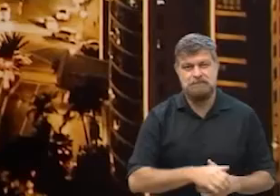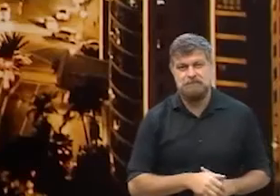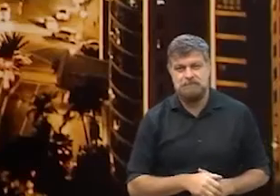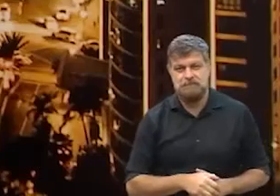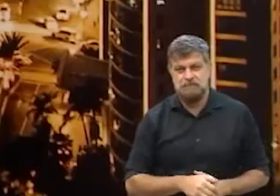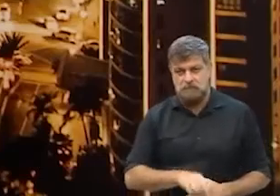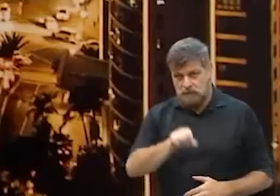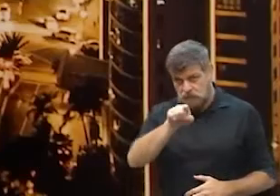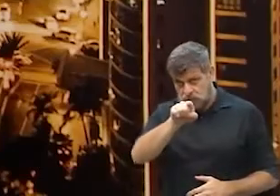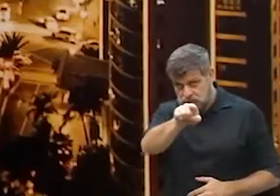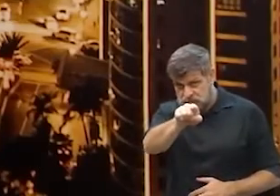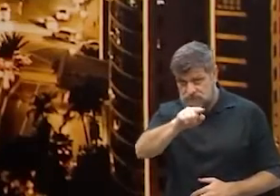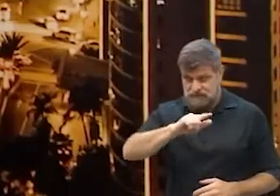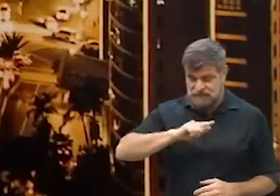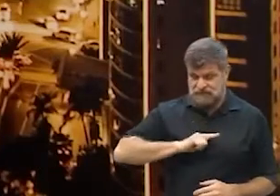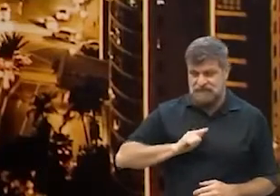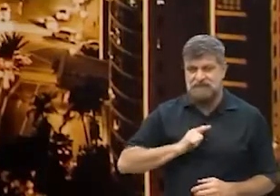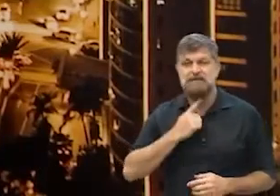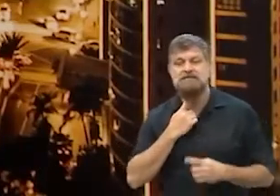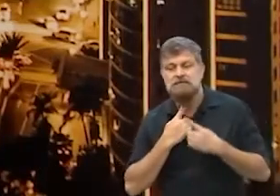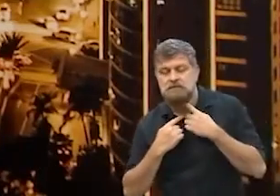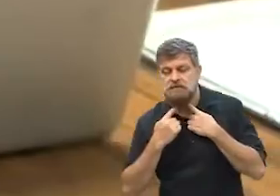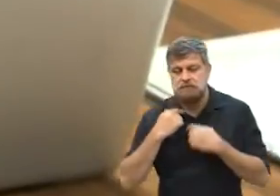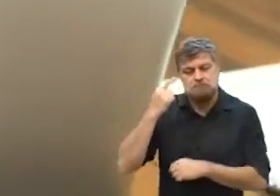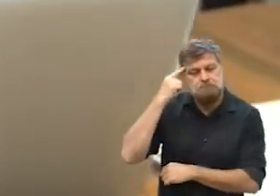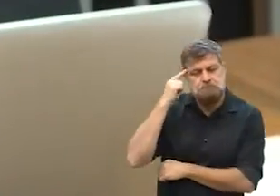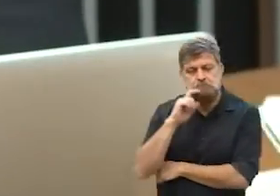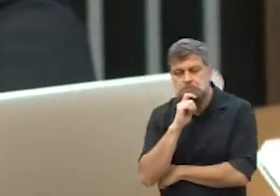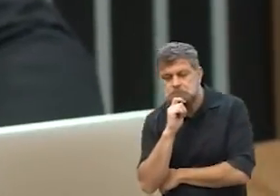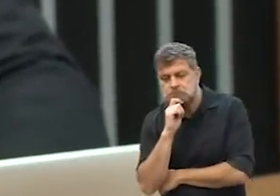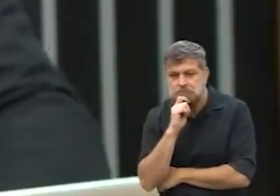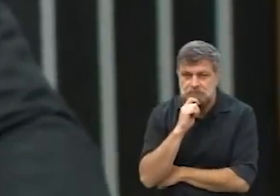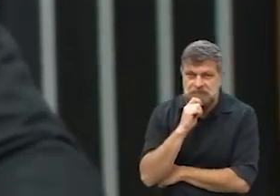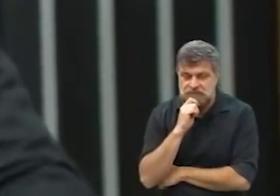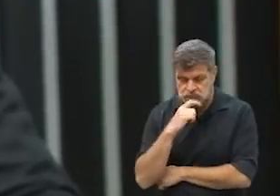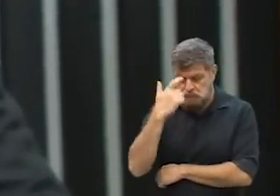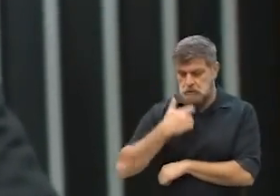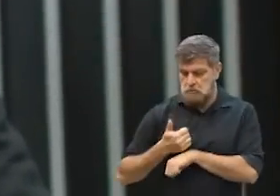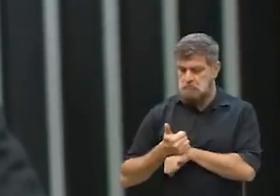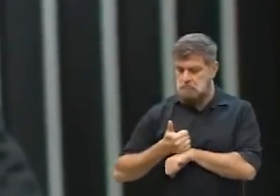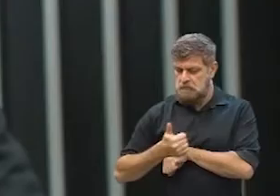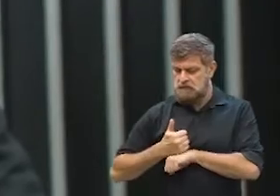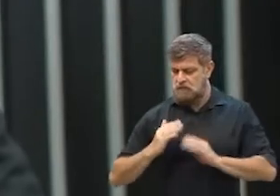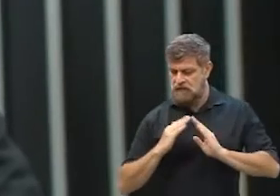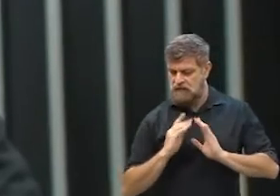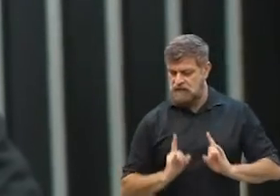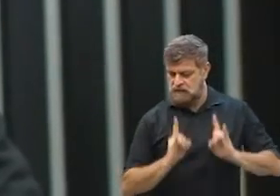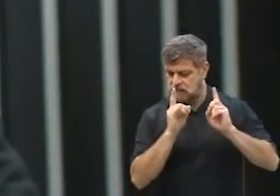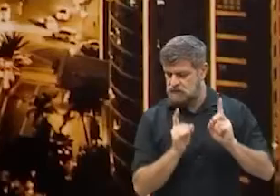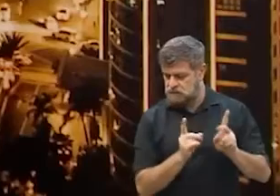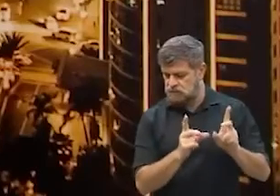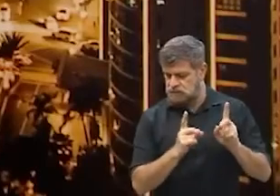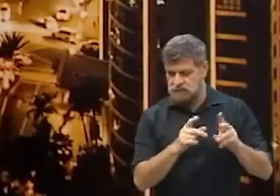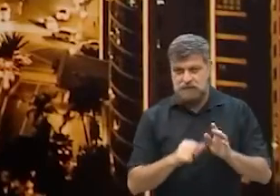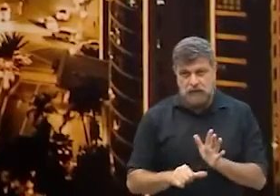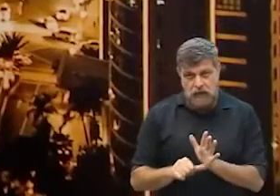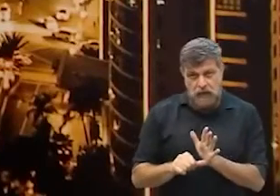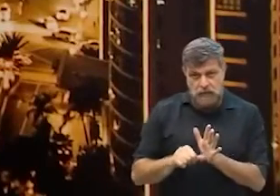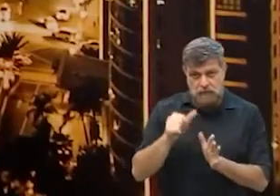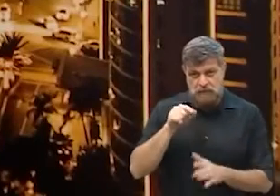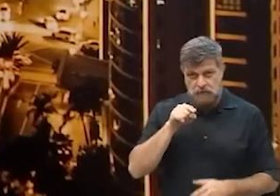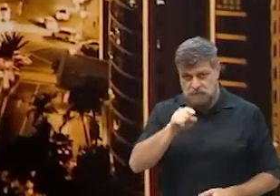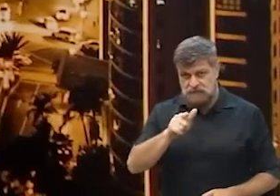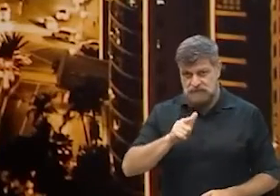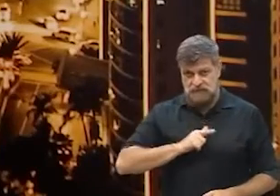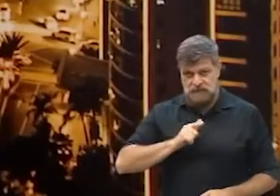E você que quer você que está aí, você pensa em ser corretor de imóveis, o primeiro passo, você tem que ter